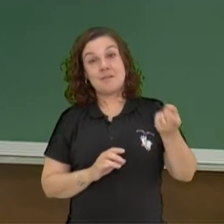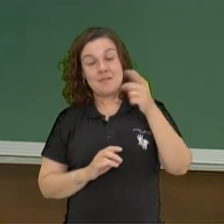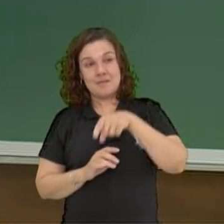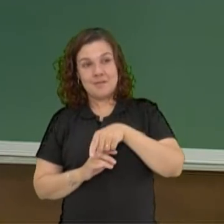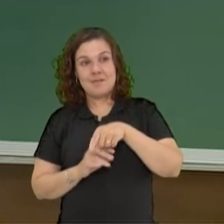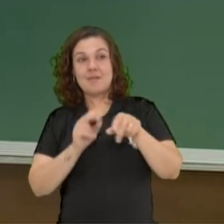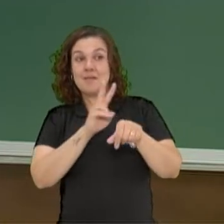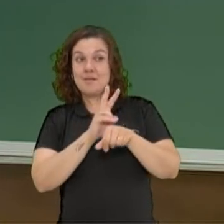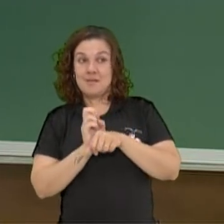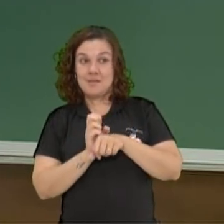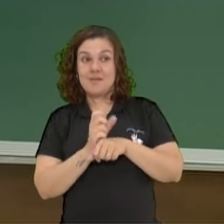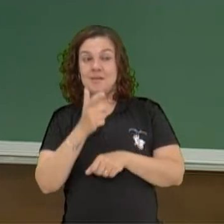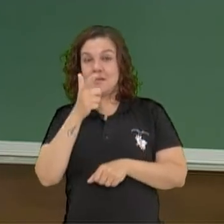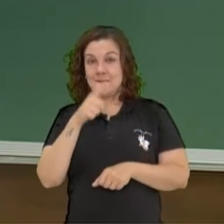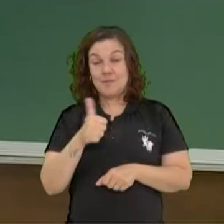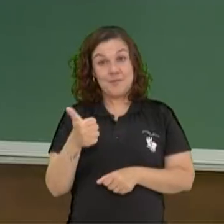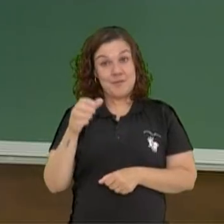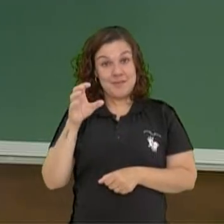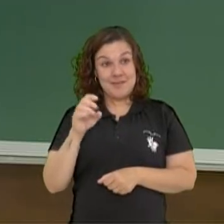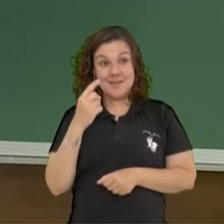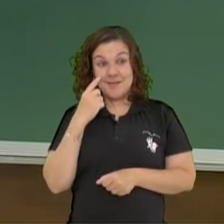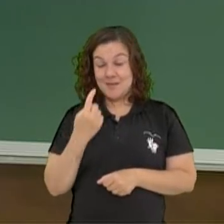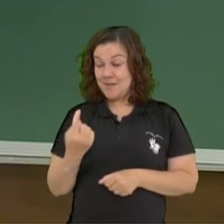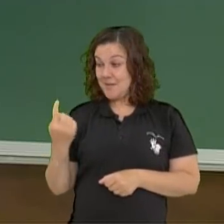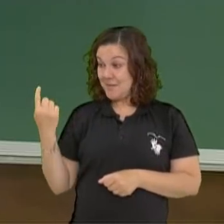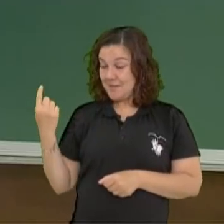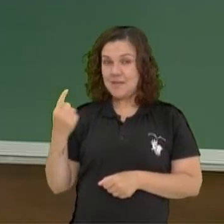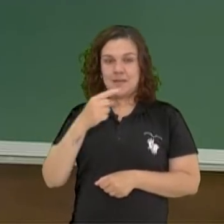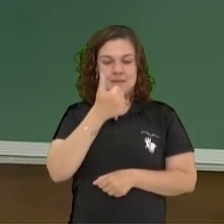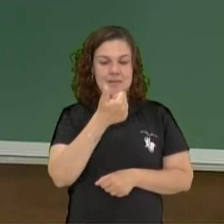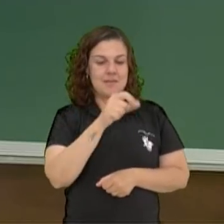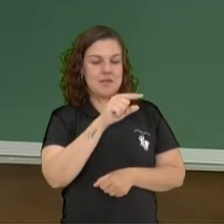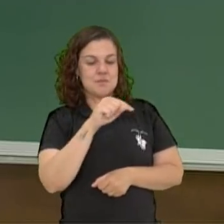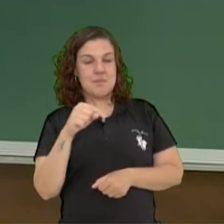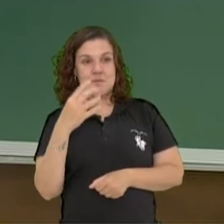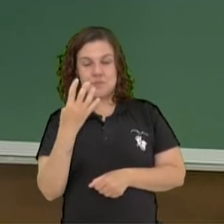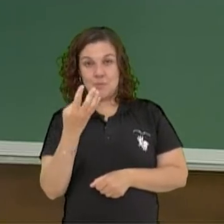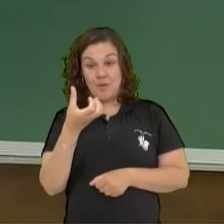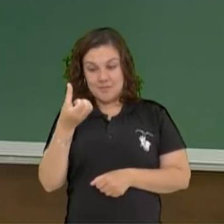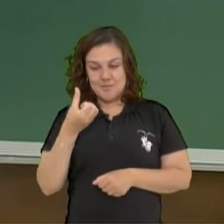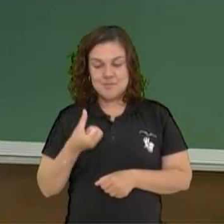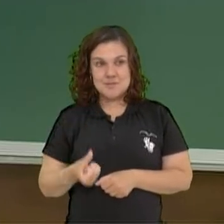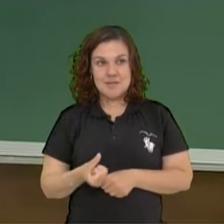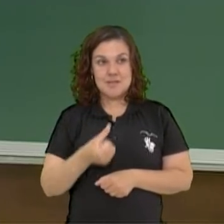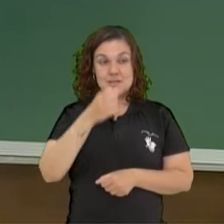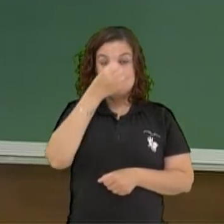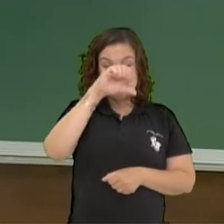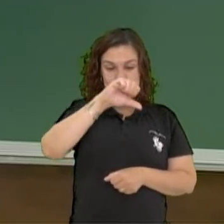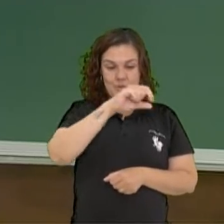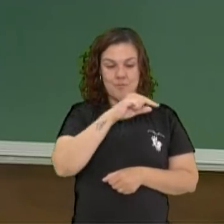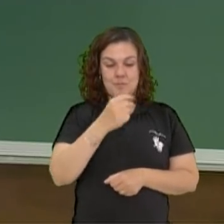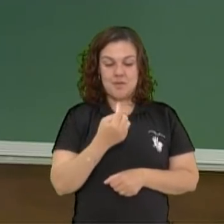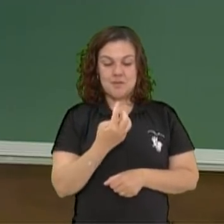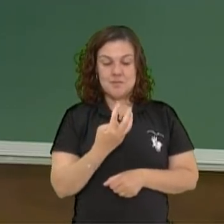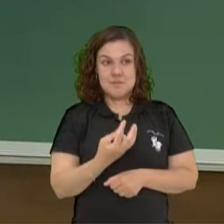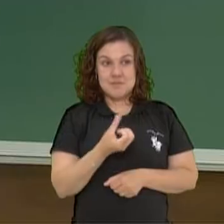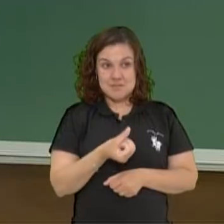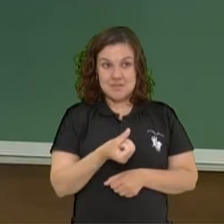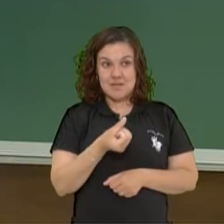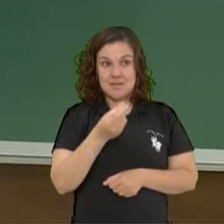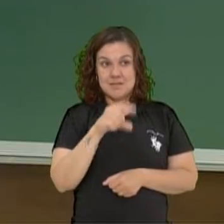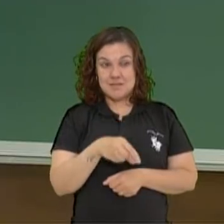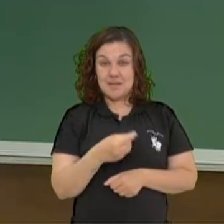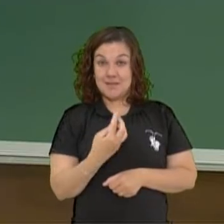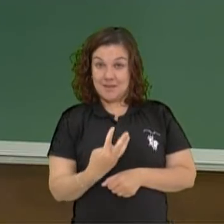emprestei novamente até chegar lá no 10. Aí fiz, né? 10 menos 4, que é 6, 9 menos 3, né? Que é 3,